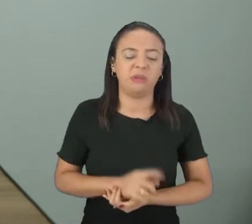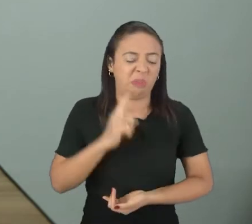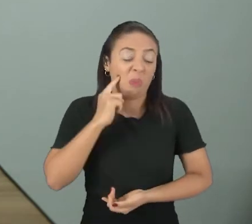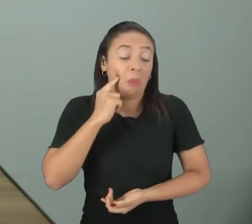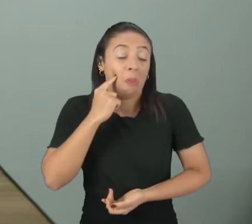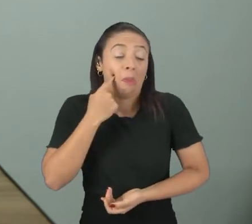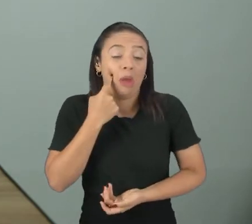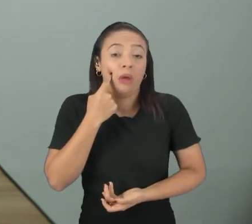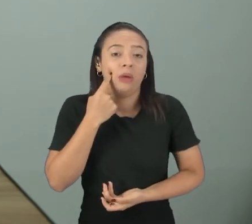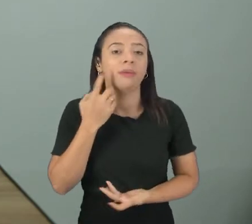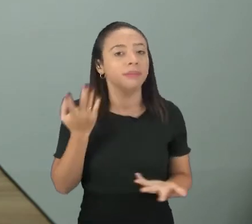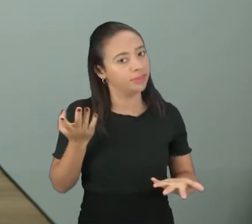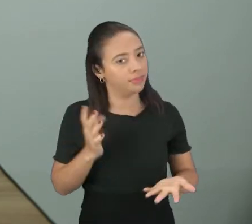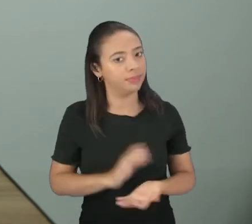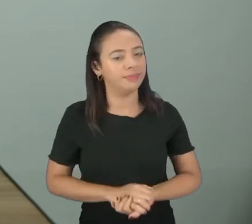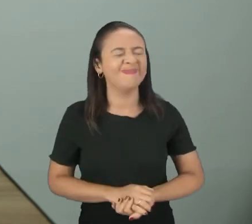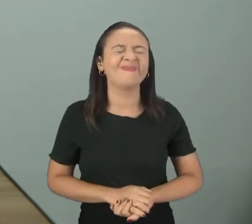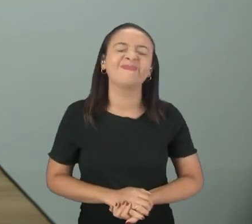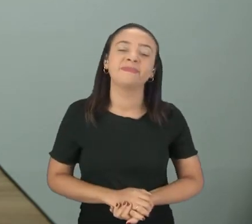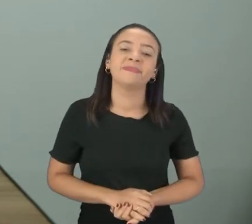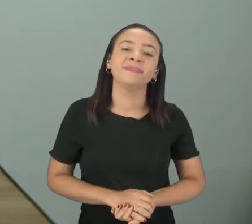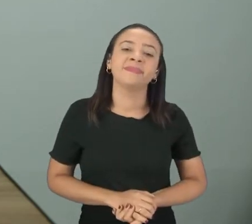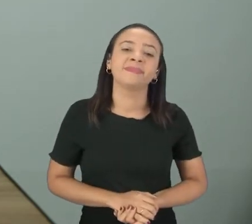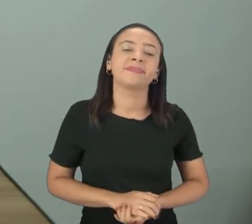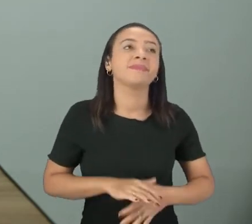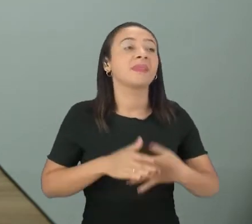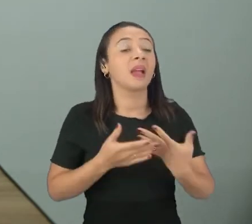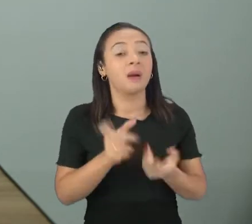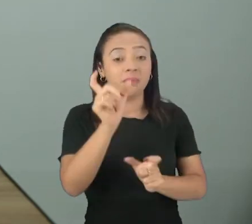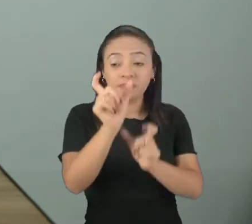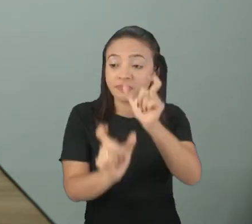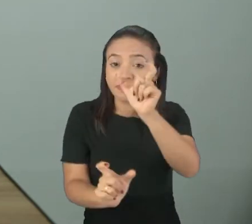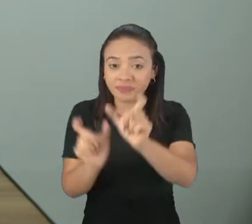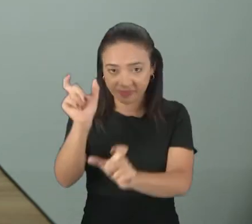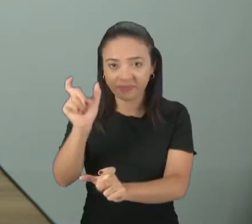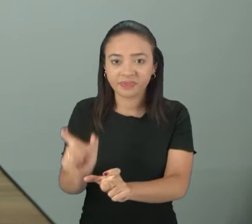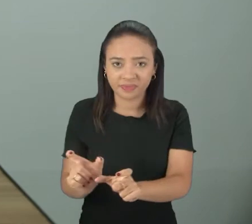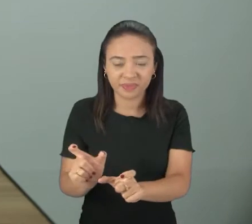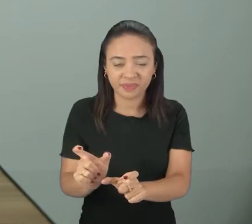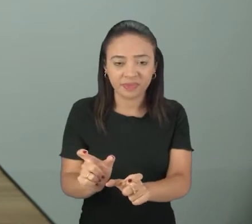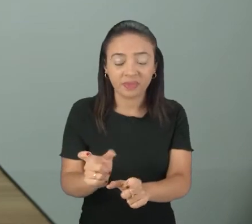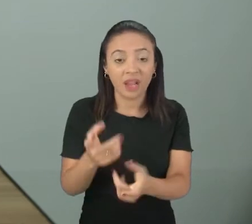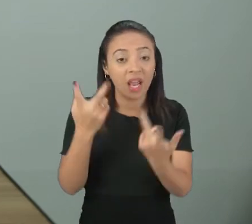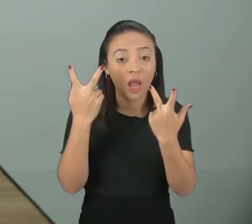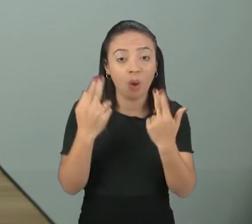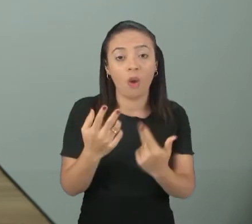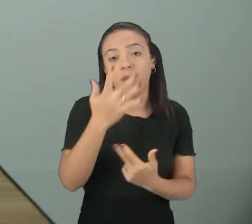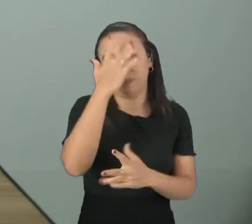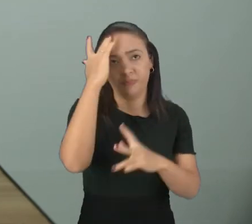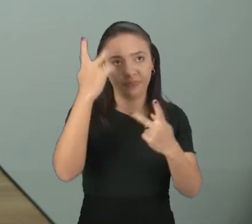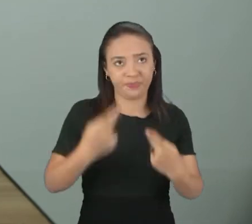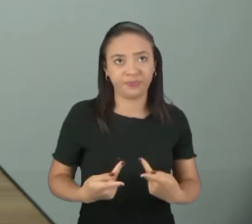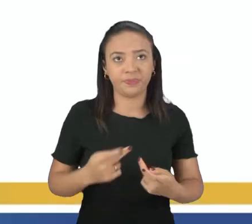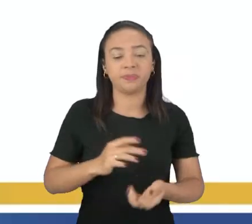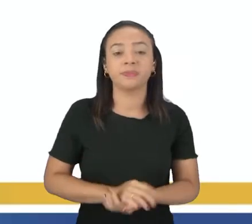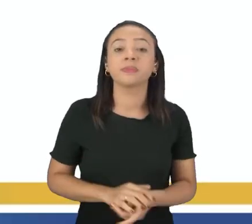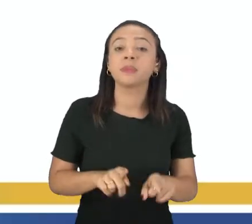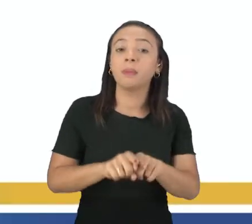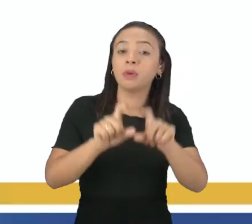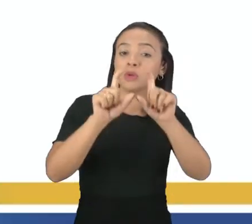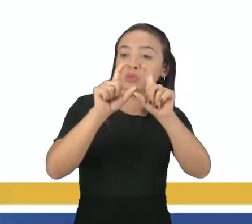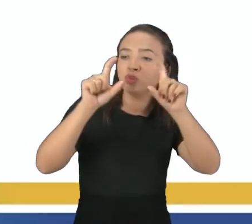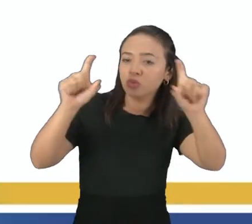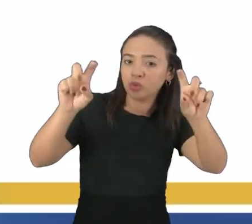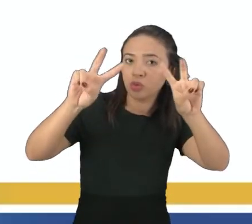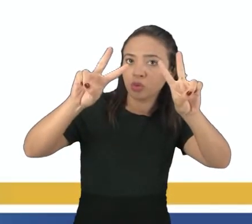Vocês já viram isso acontecer, né? Então, os personagens, eles agem, né, como seres humanos. No título, geralmente